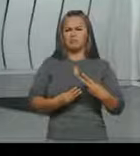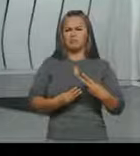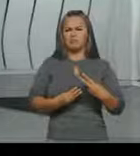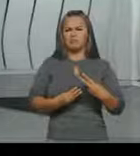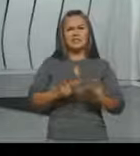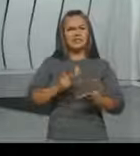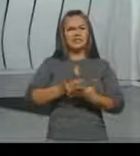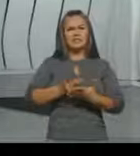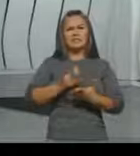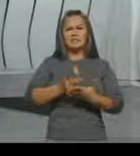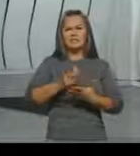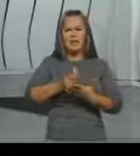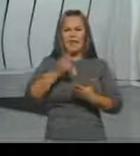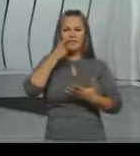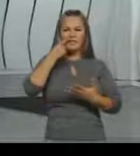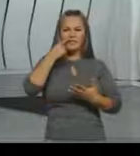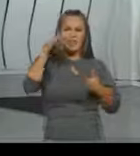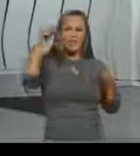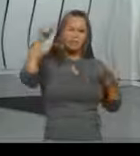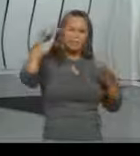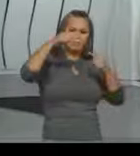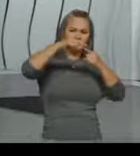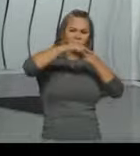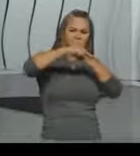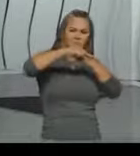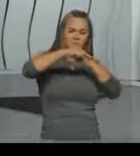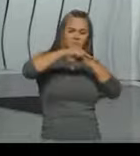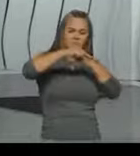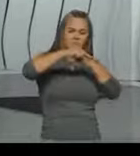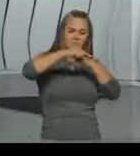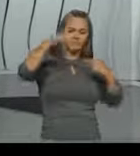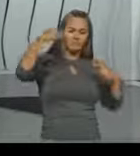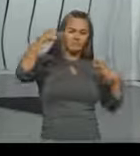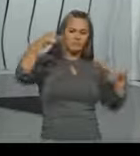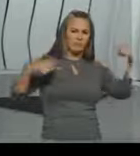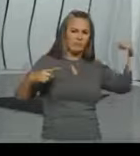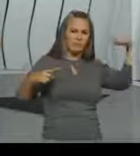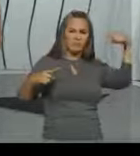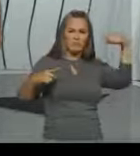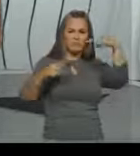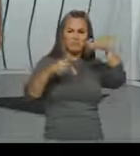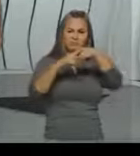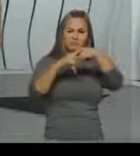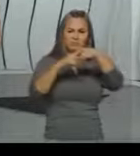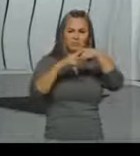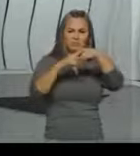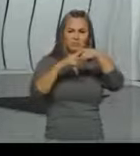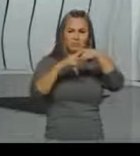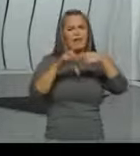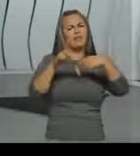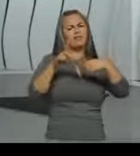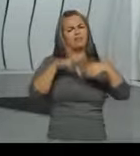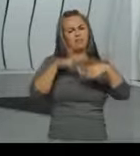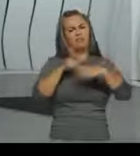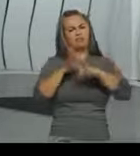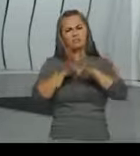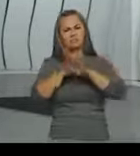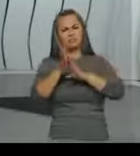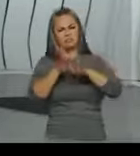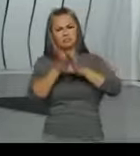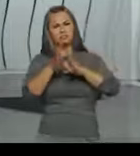nessa ordem e sempre está crescendo. Beleza? Tem uns macetinhos. Dá para a